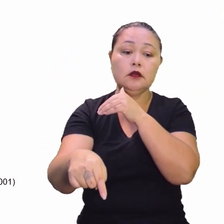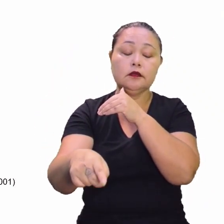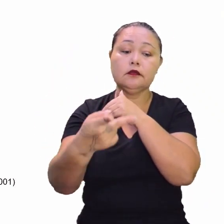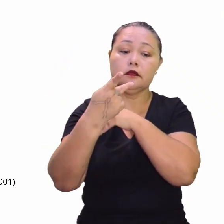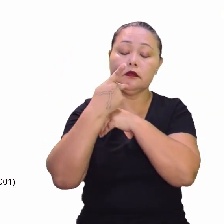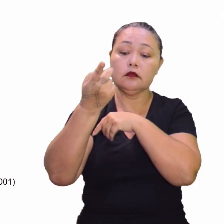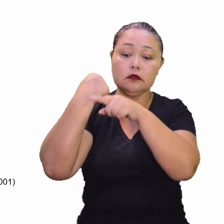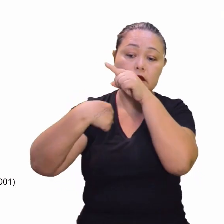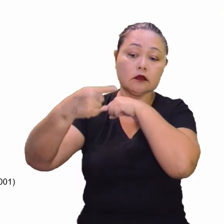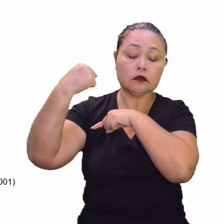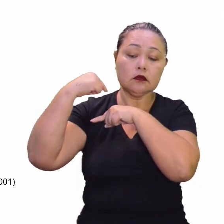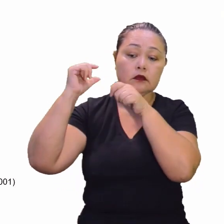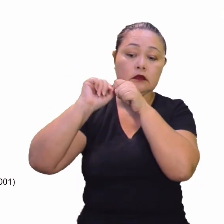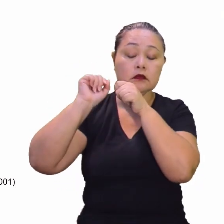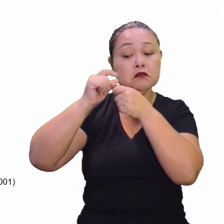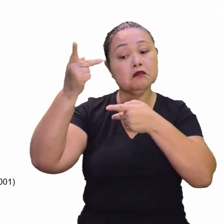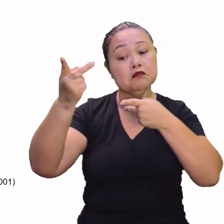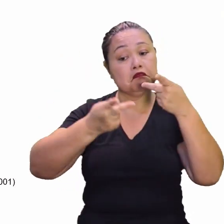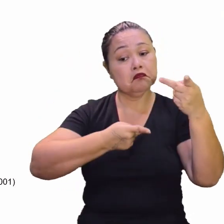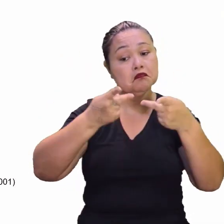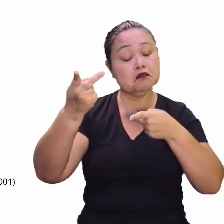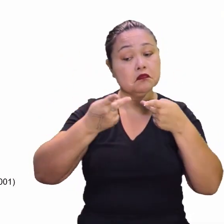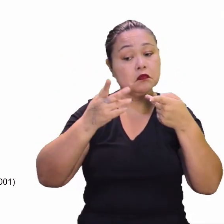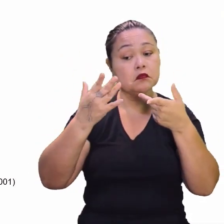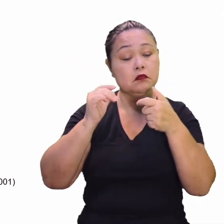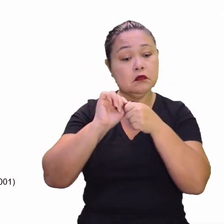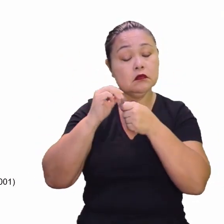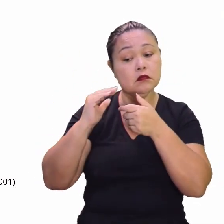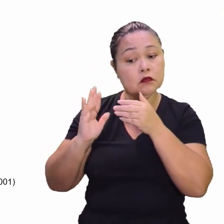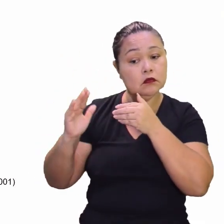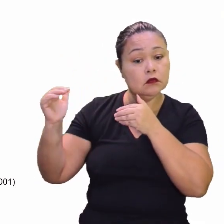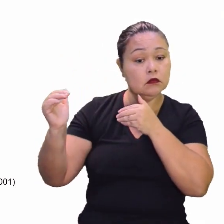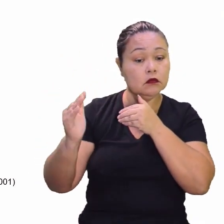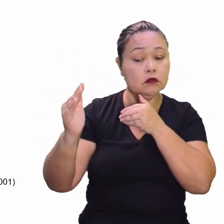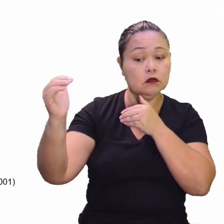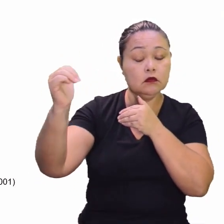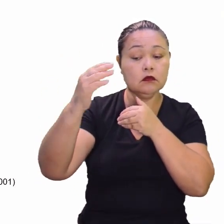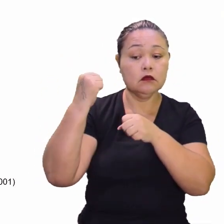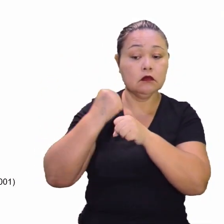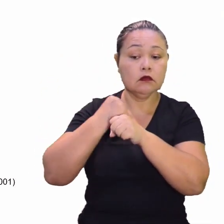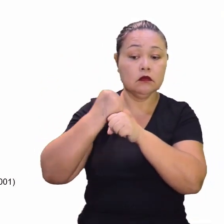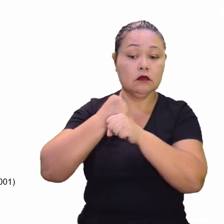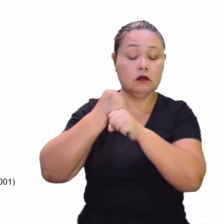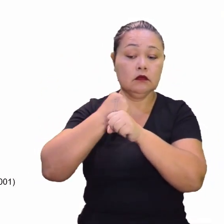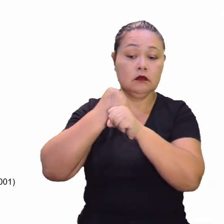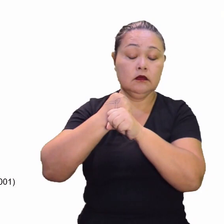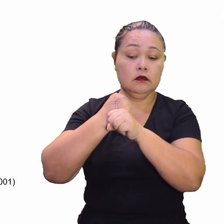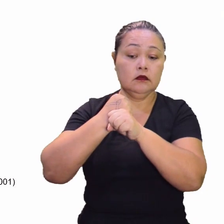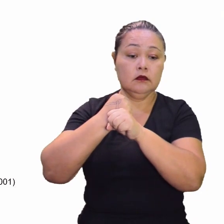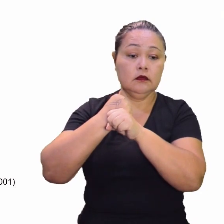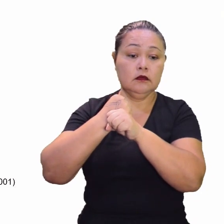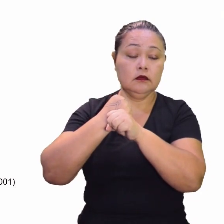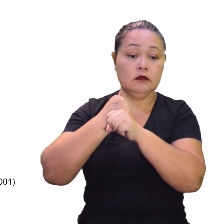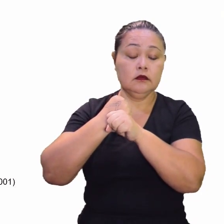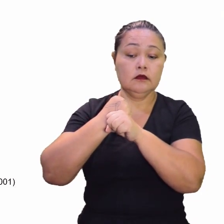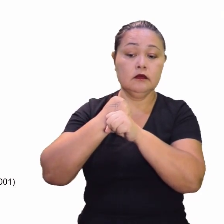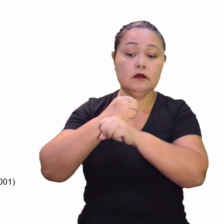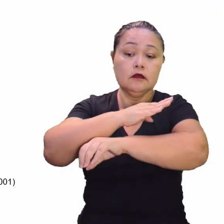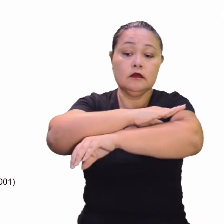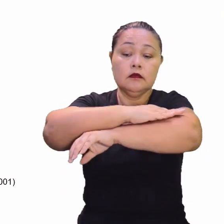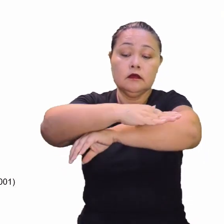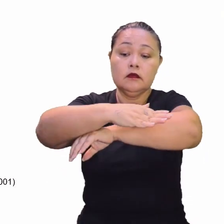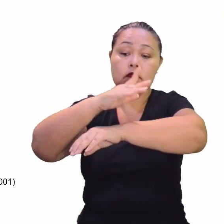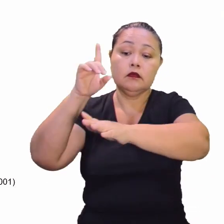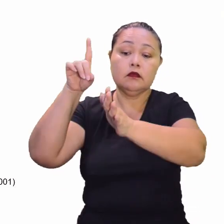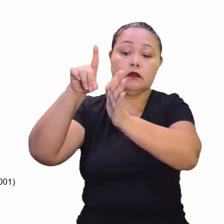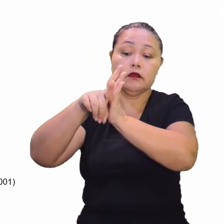Falaram já há muito tempo atrás aí sobre projetos de estabelecer nessa rota aí a construção, professor Jorge, de uma estrada